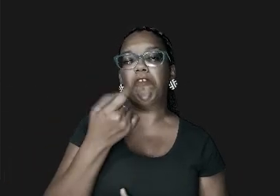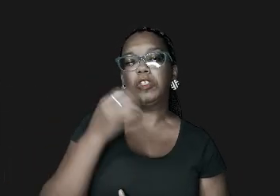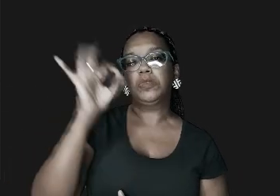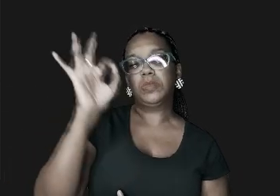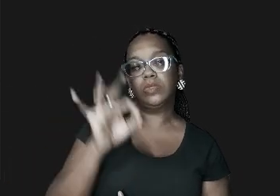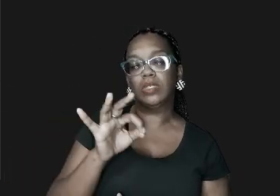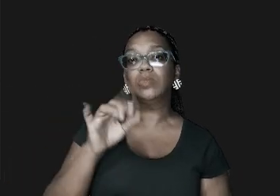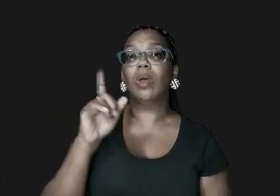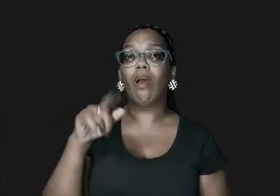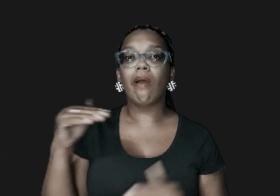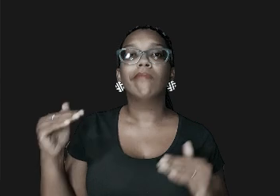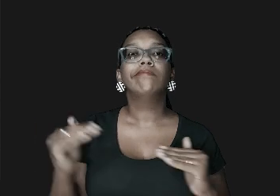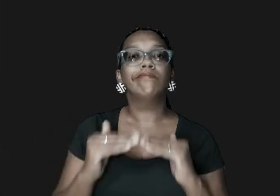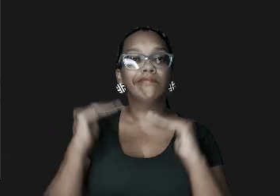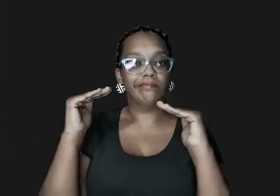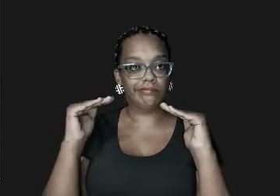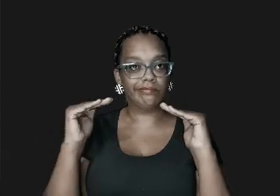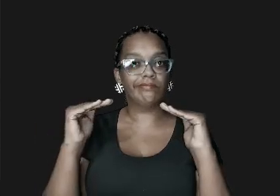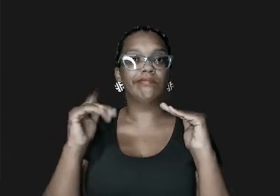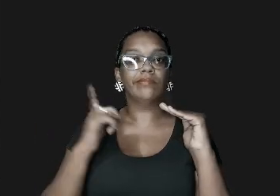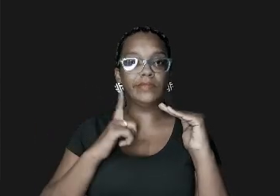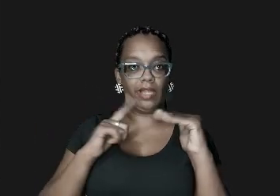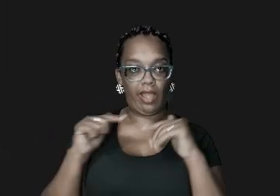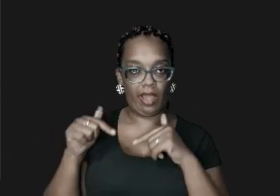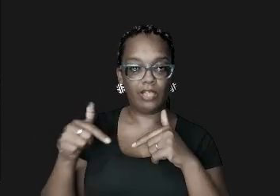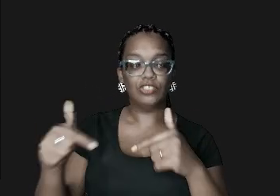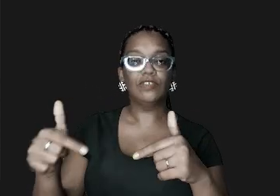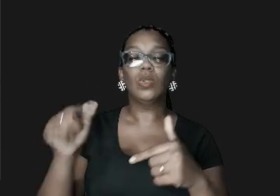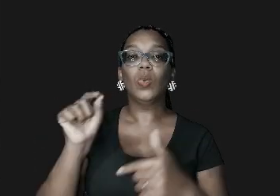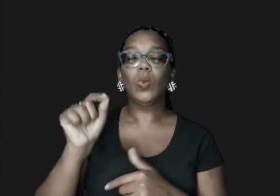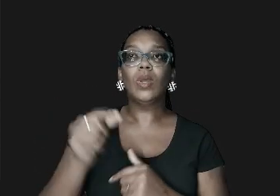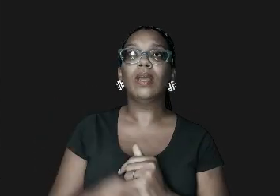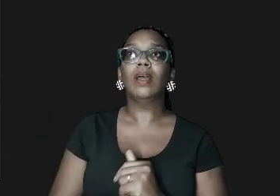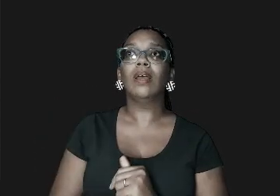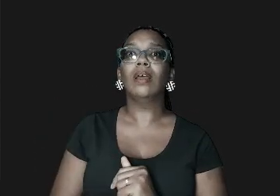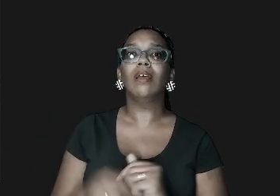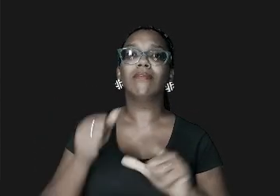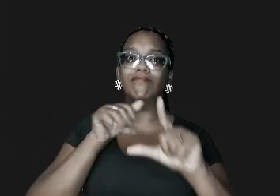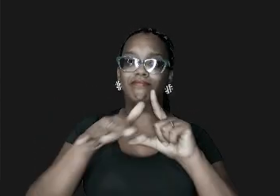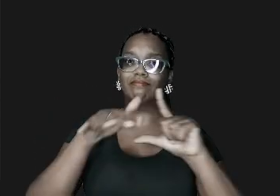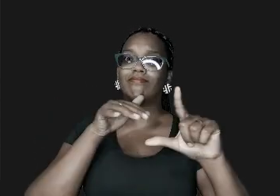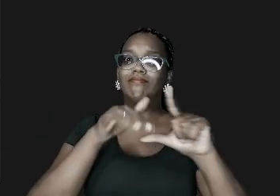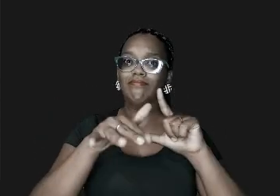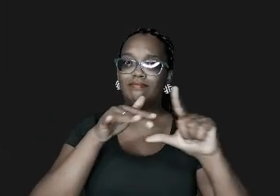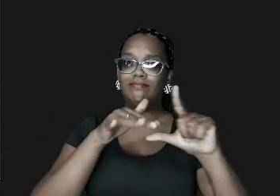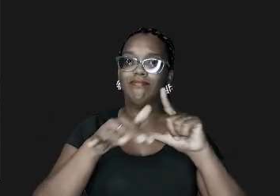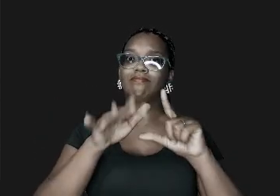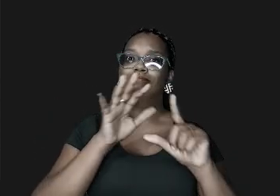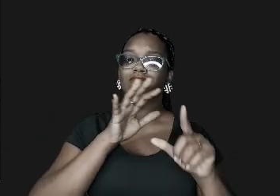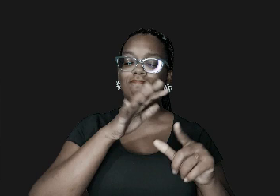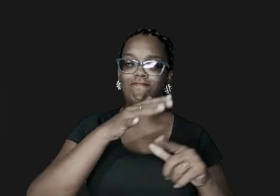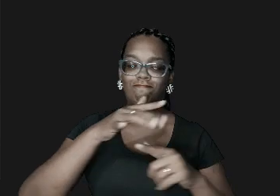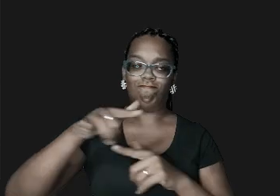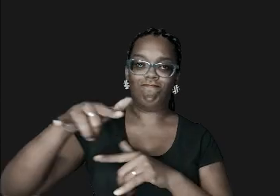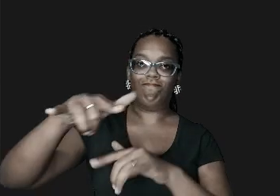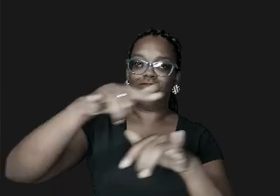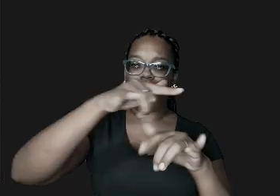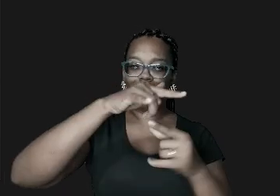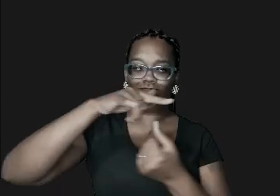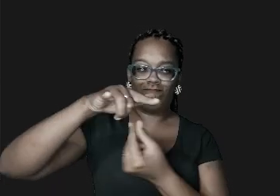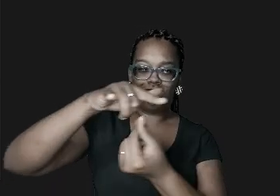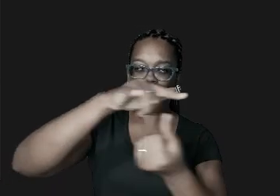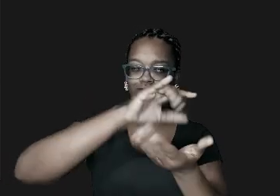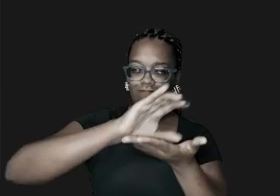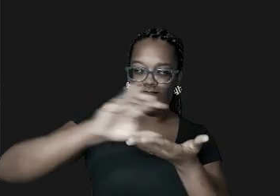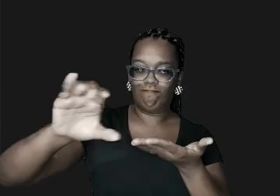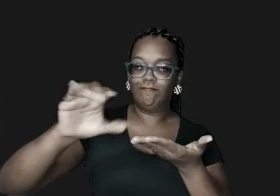mercadoria que 30% entre 20 e 30% ela tá relacionada com atividade de influenciadores